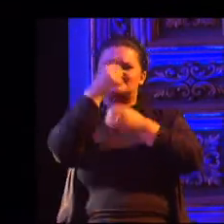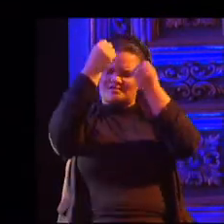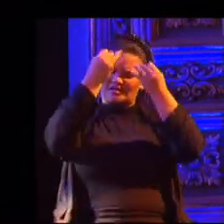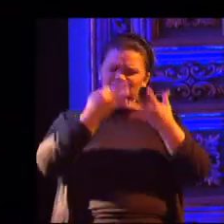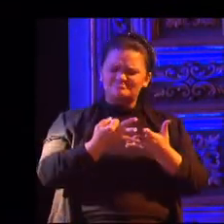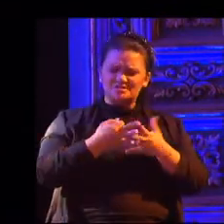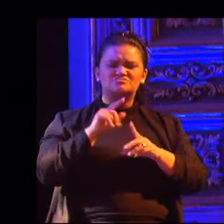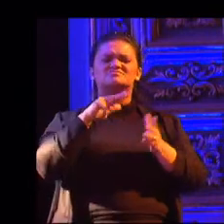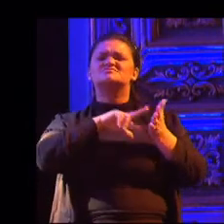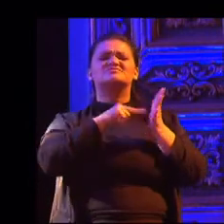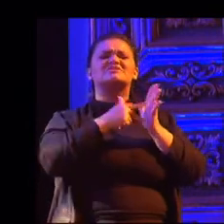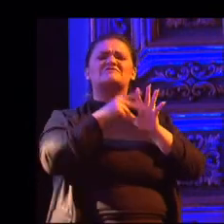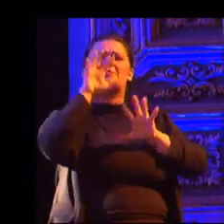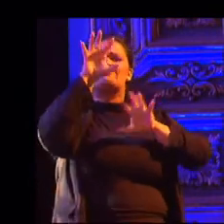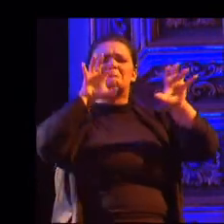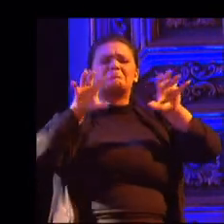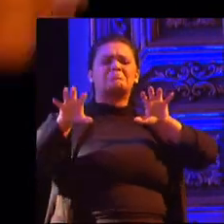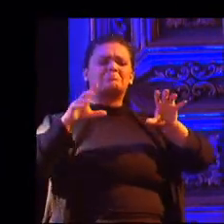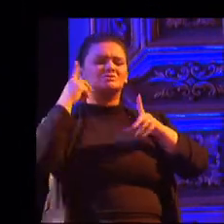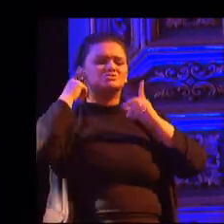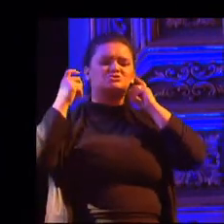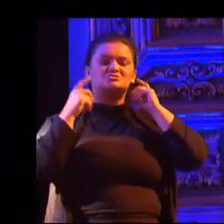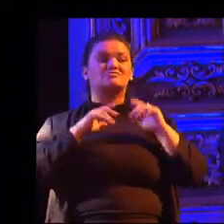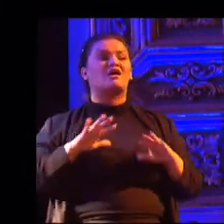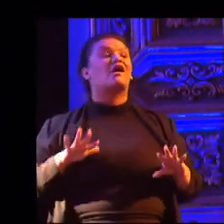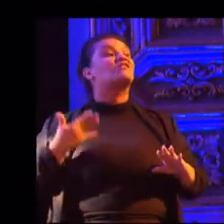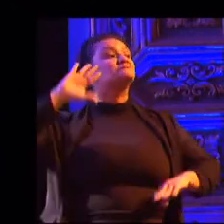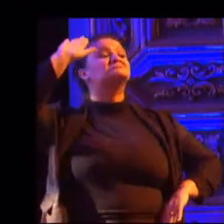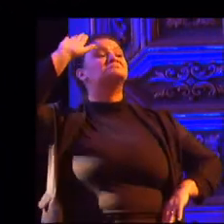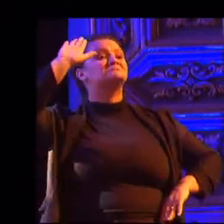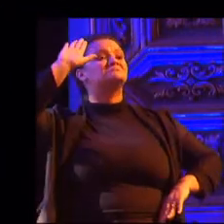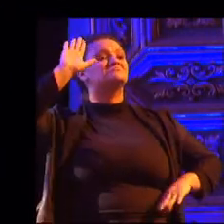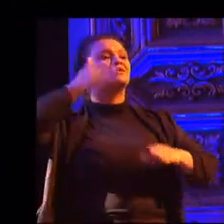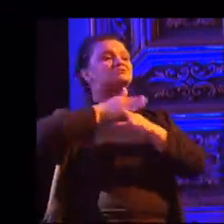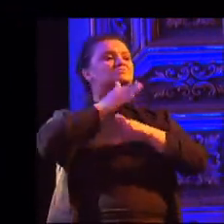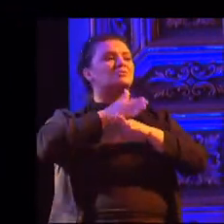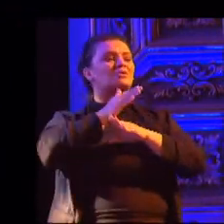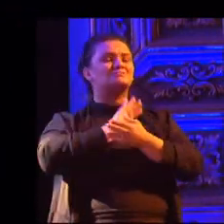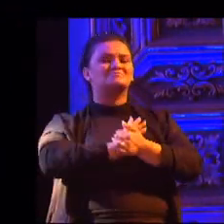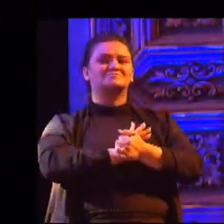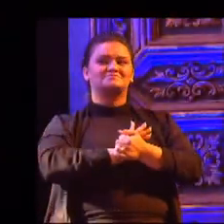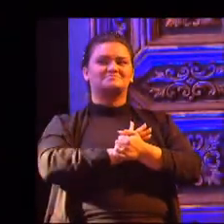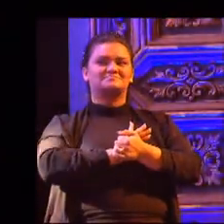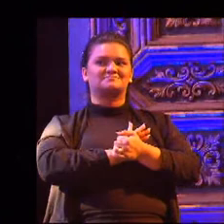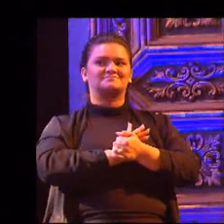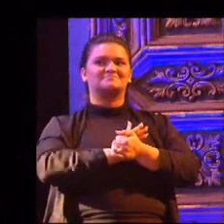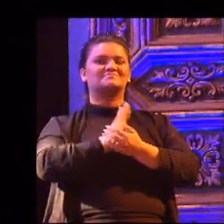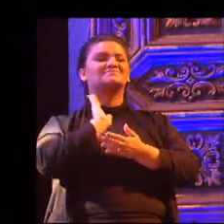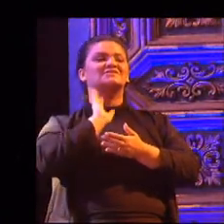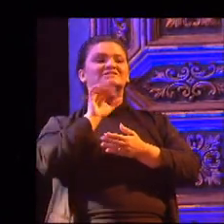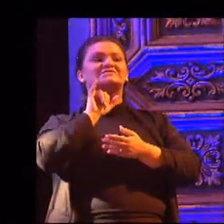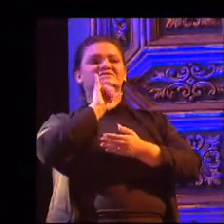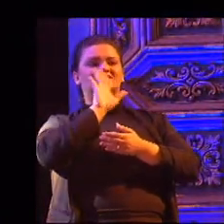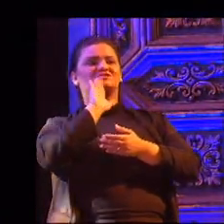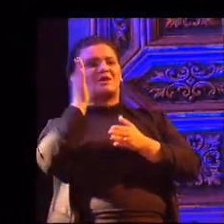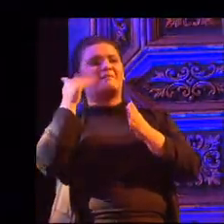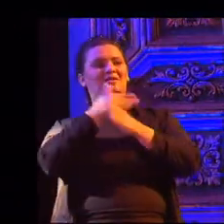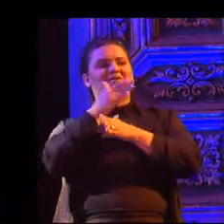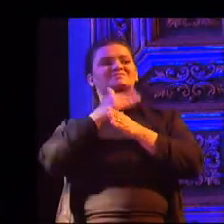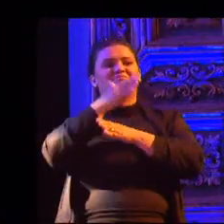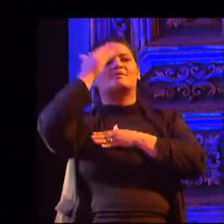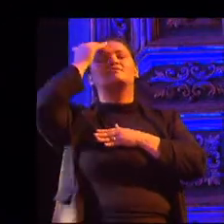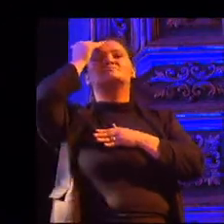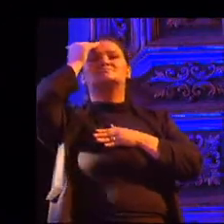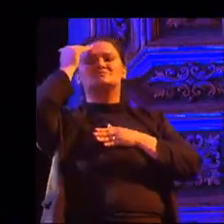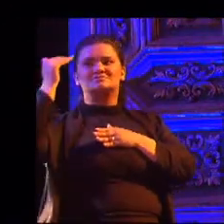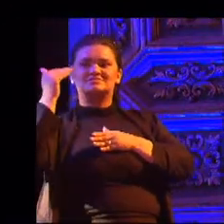é uma aparelhagem mesmo? Quem aqui já foi na aparelhagem? Você já foi, sabe o